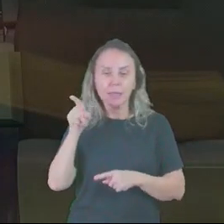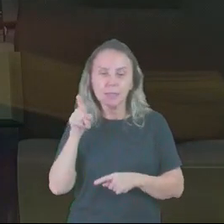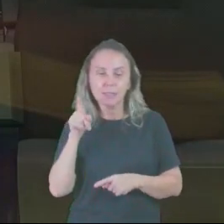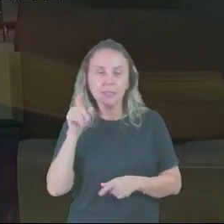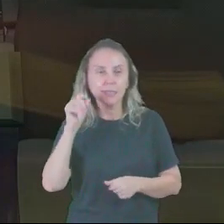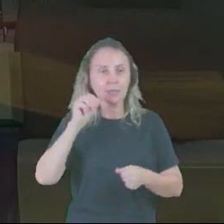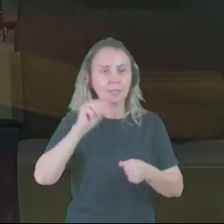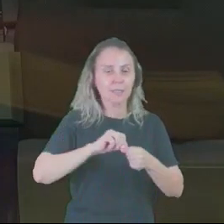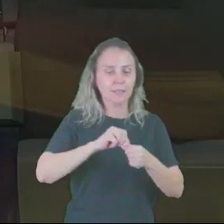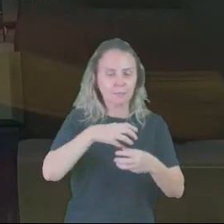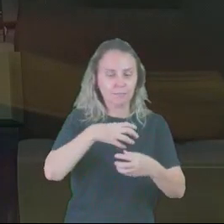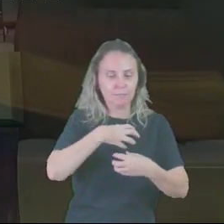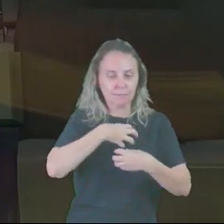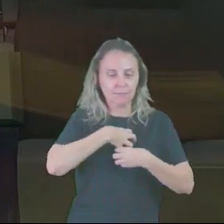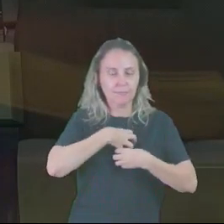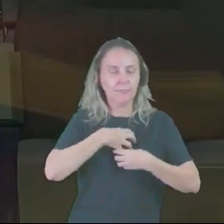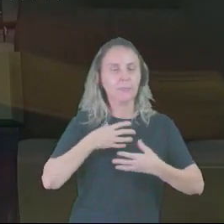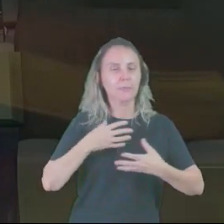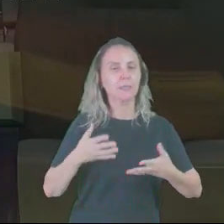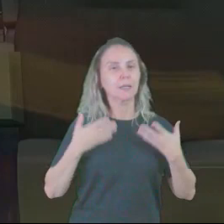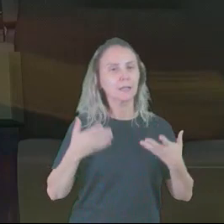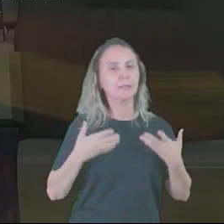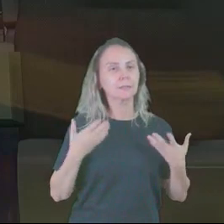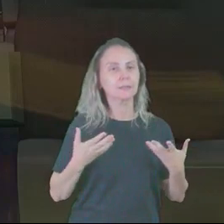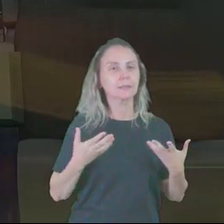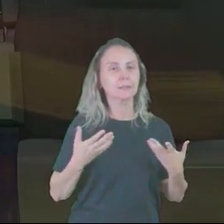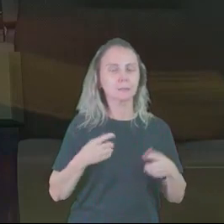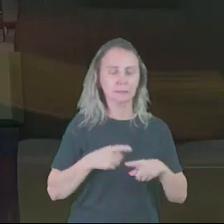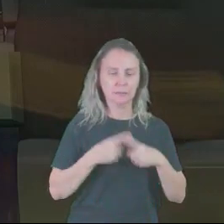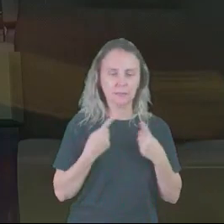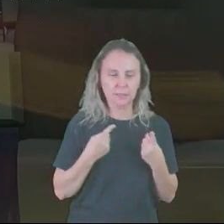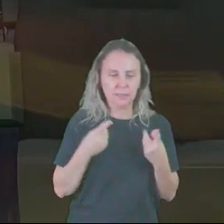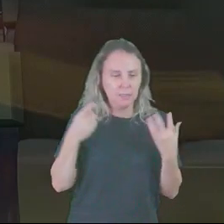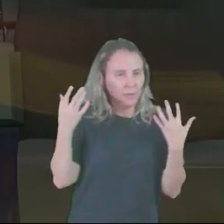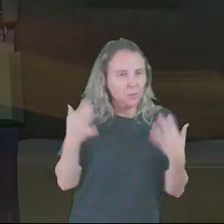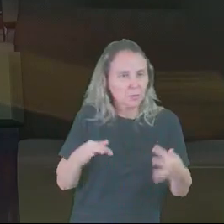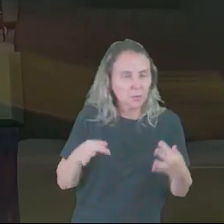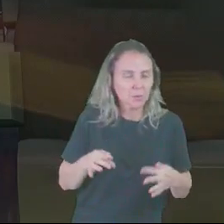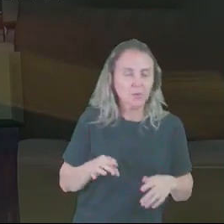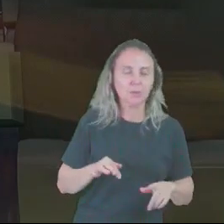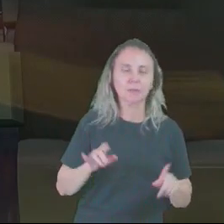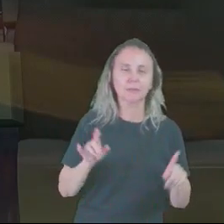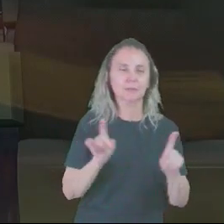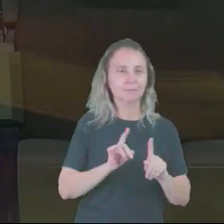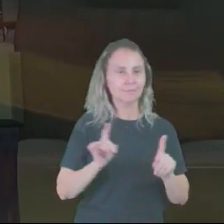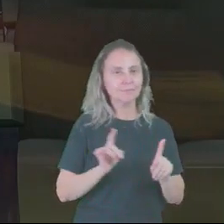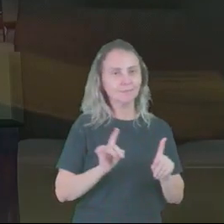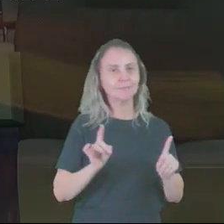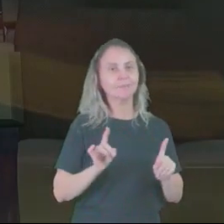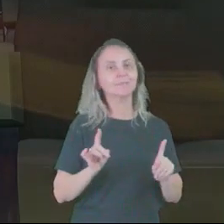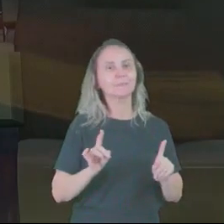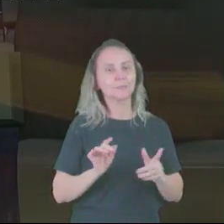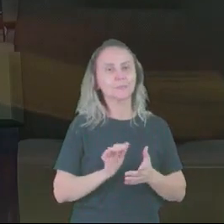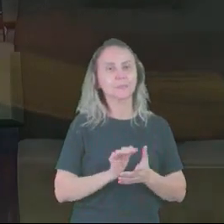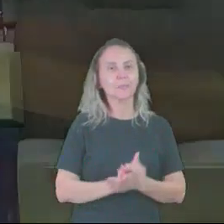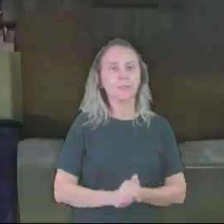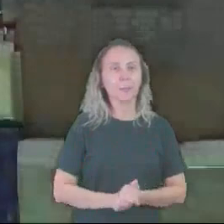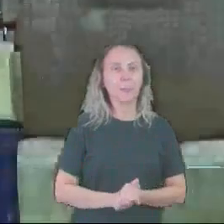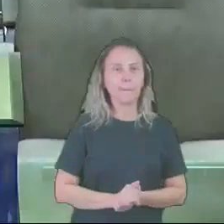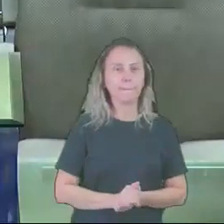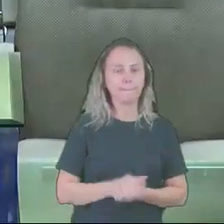e não gemendo porque isso não vos seria eu puxo